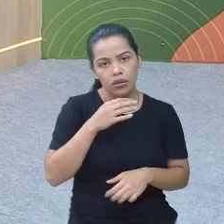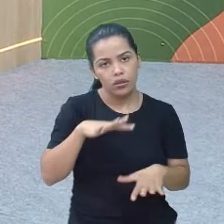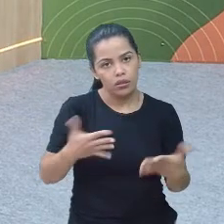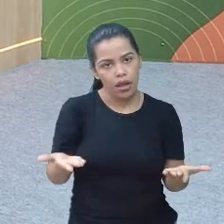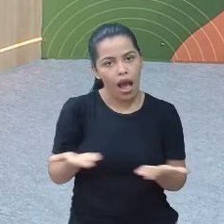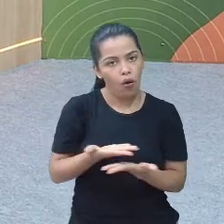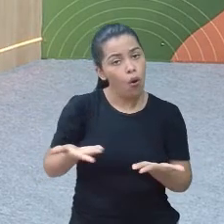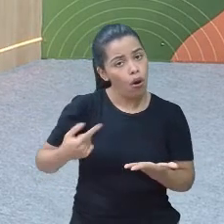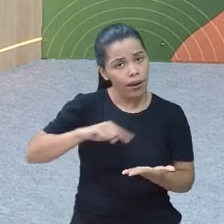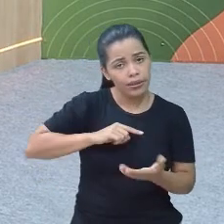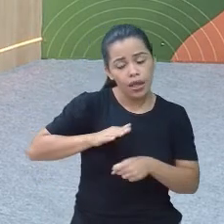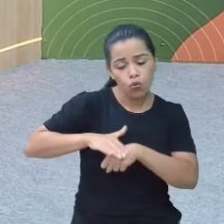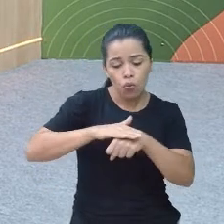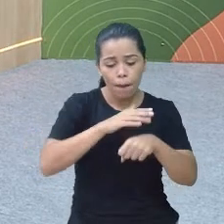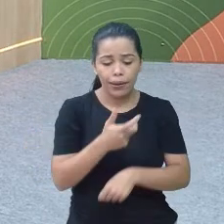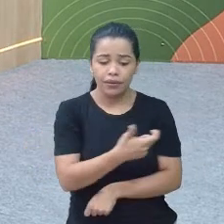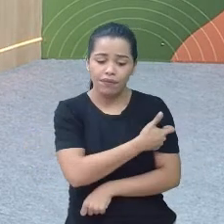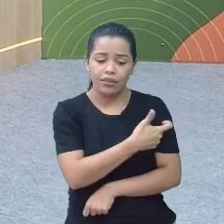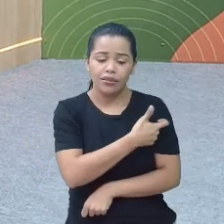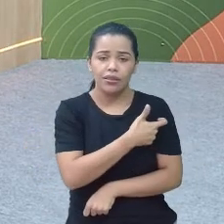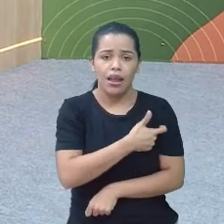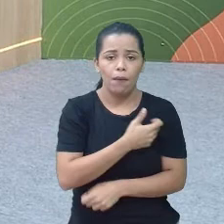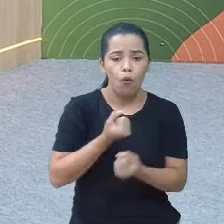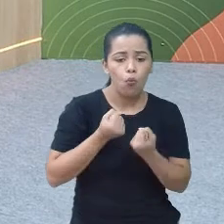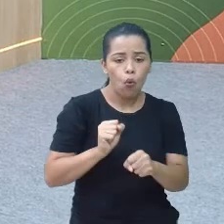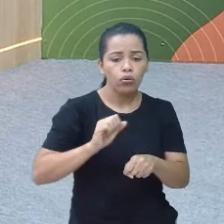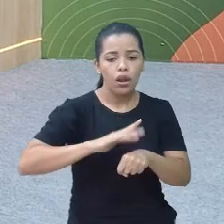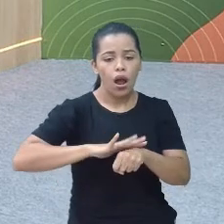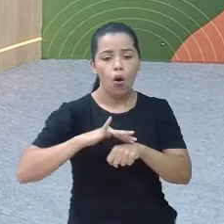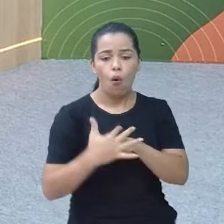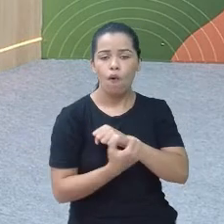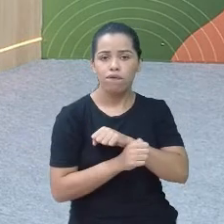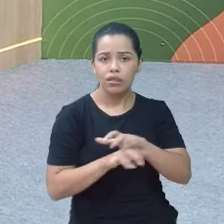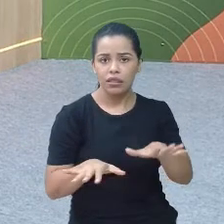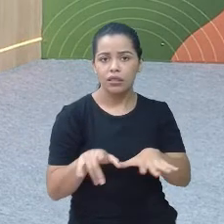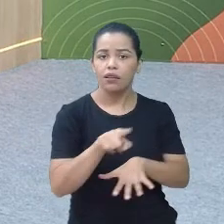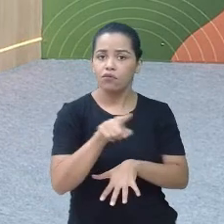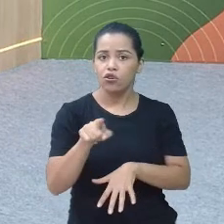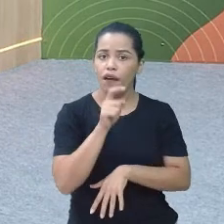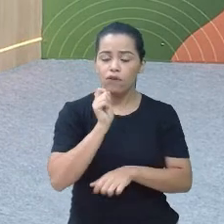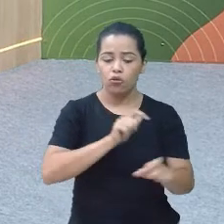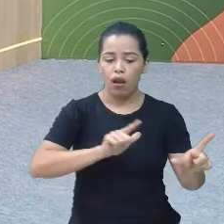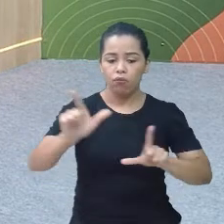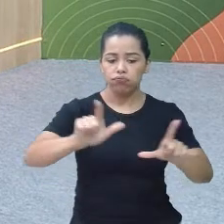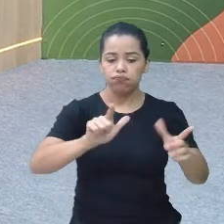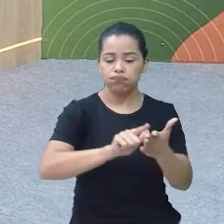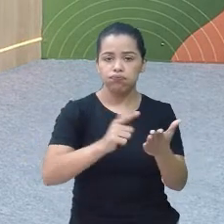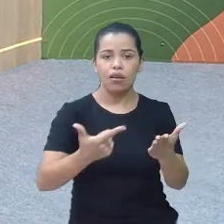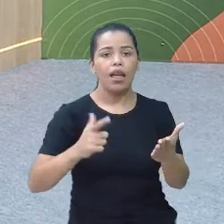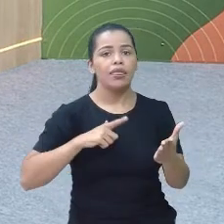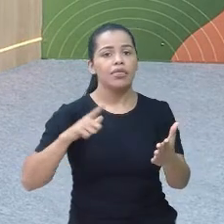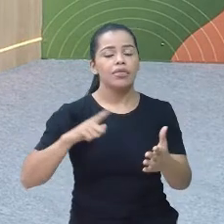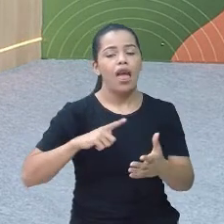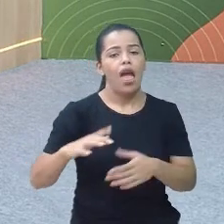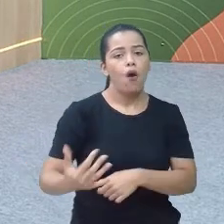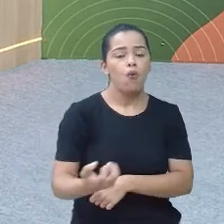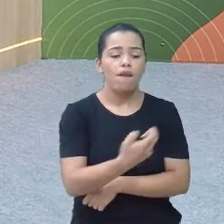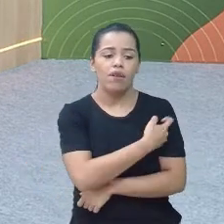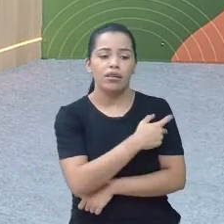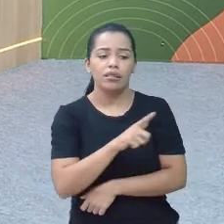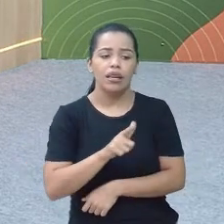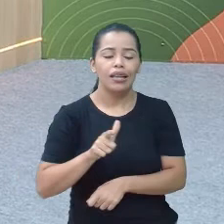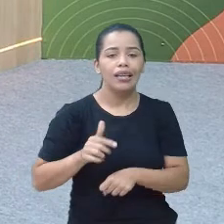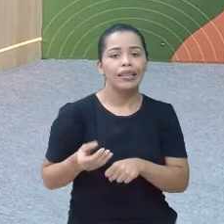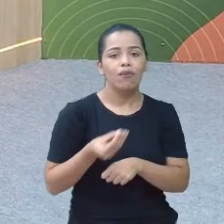as pessoas contra a Covid, então você percebe, né? Se você já viu em telejornais, determinada vacina, ela tem uma chance, ela